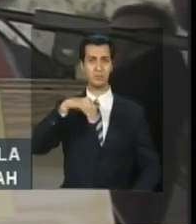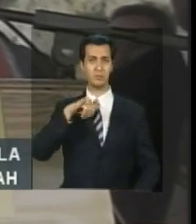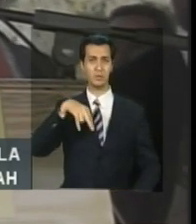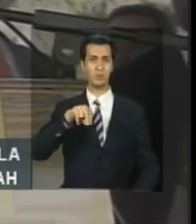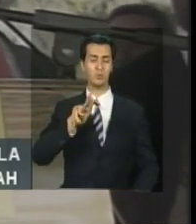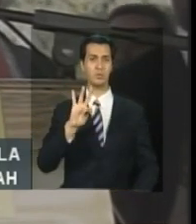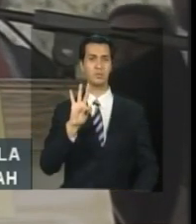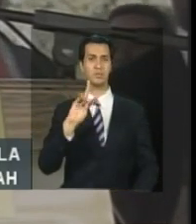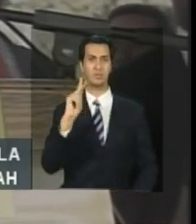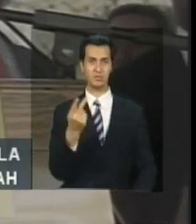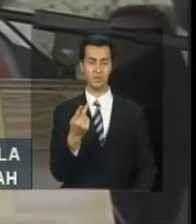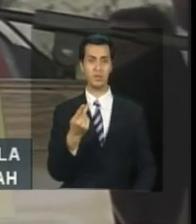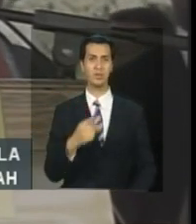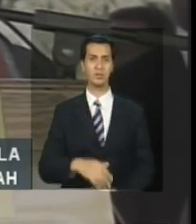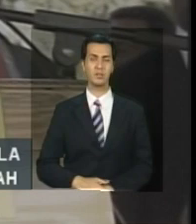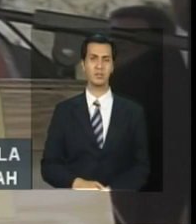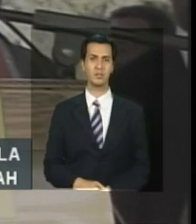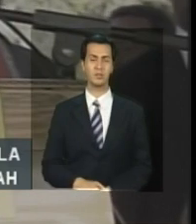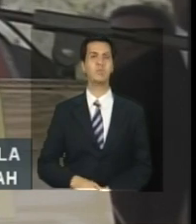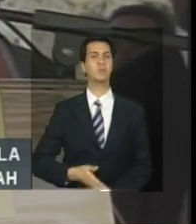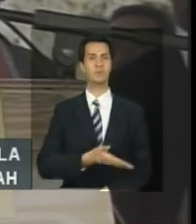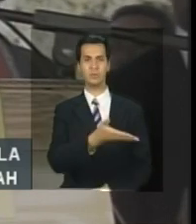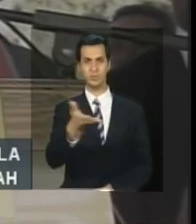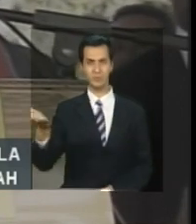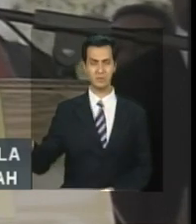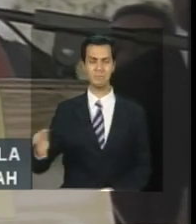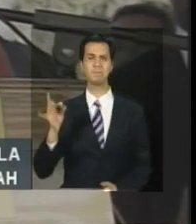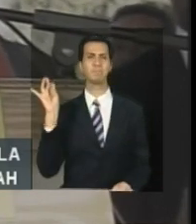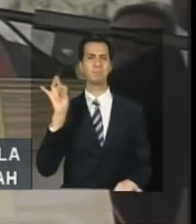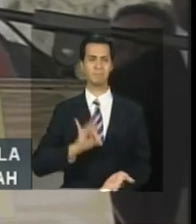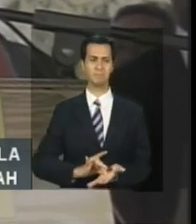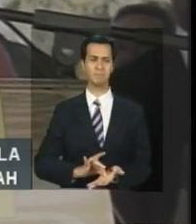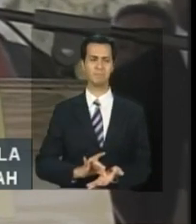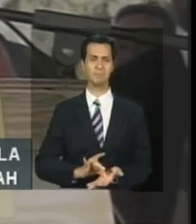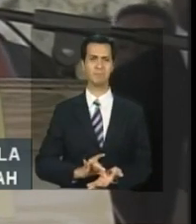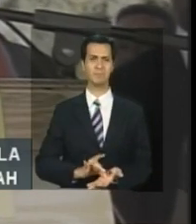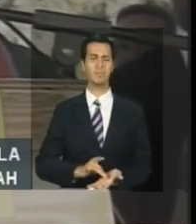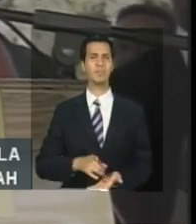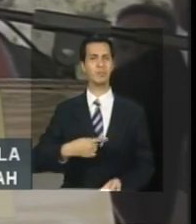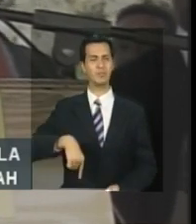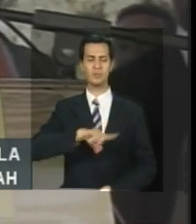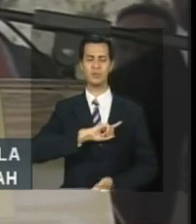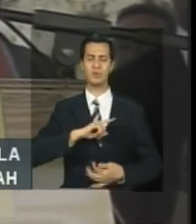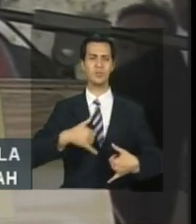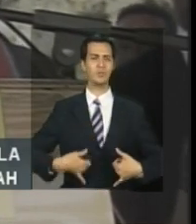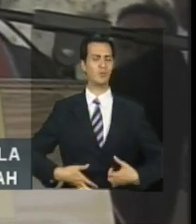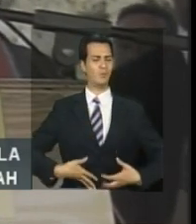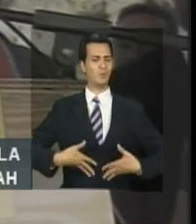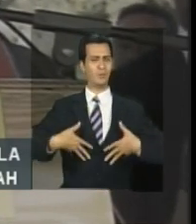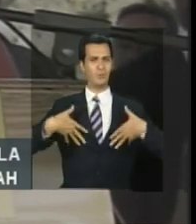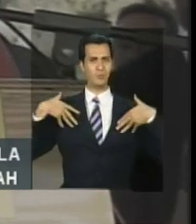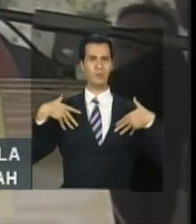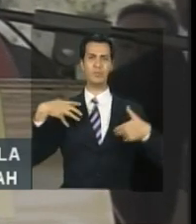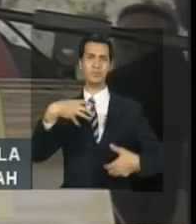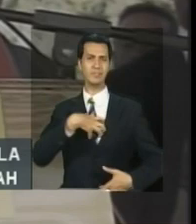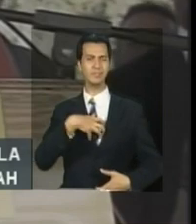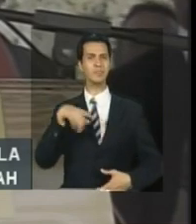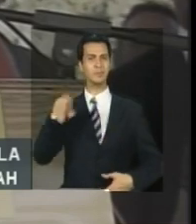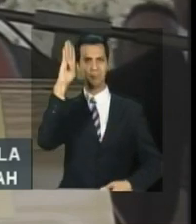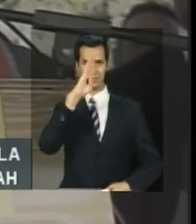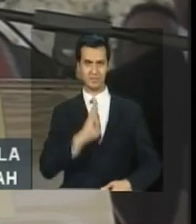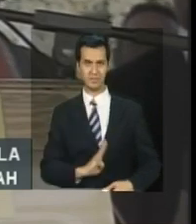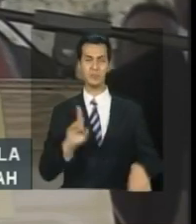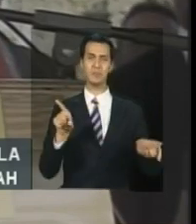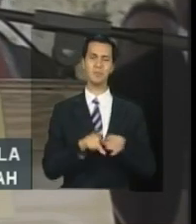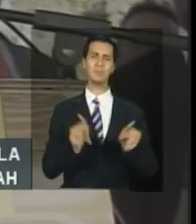MINUSTAH, que são, sem dúvida, uma razão de orgulho para o Brasil e